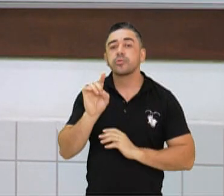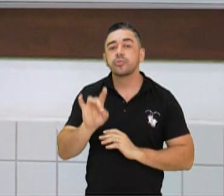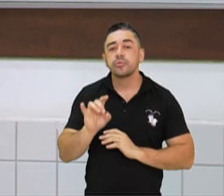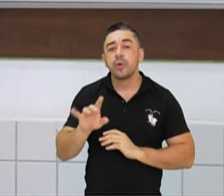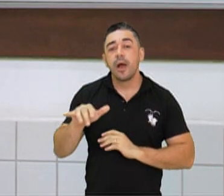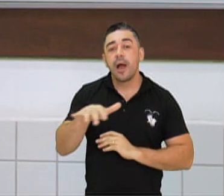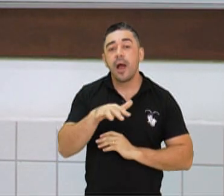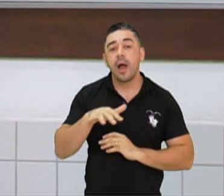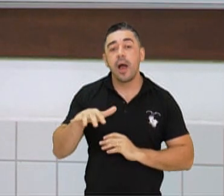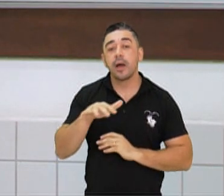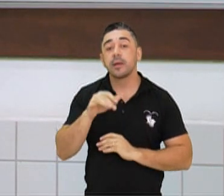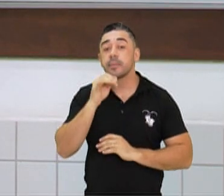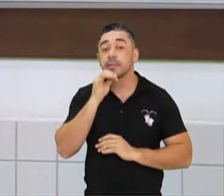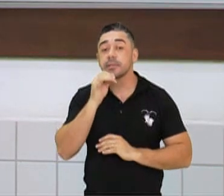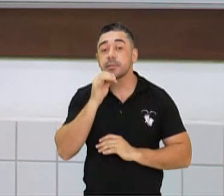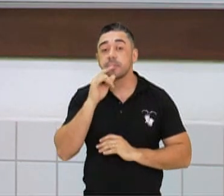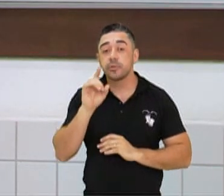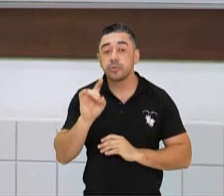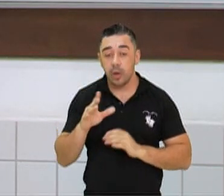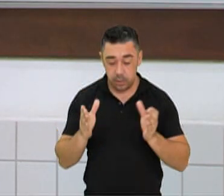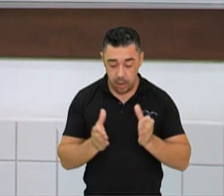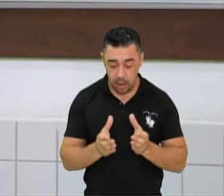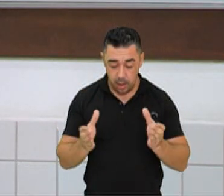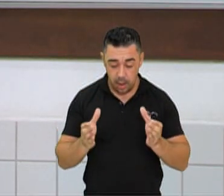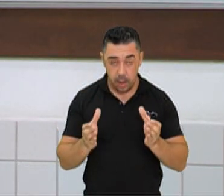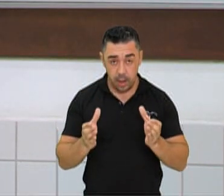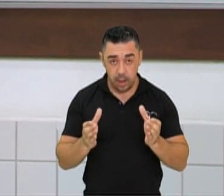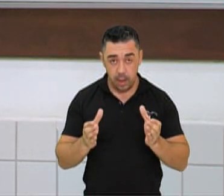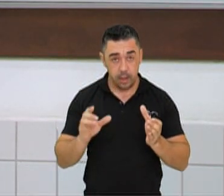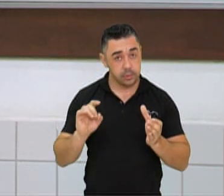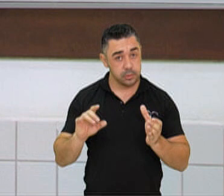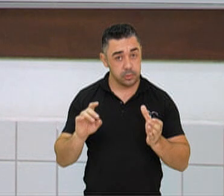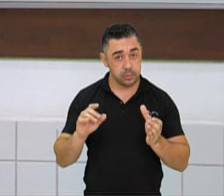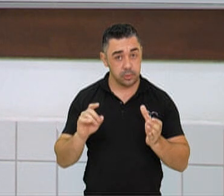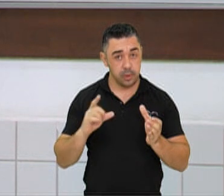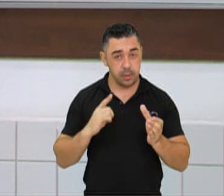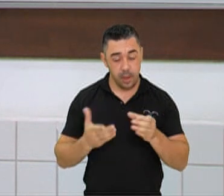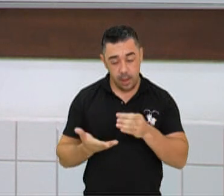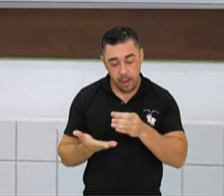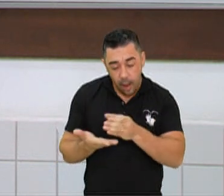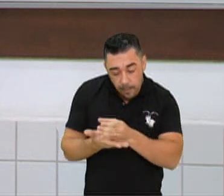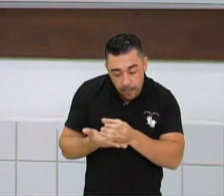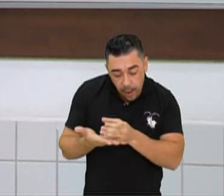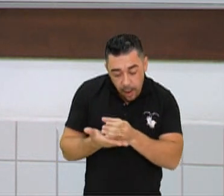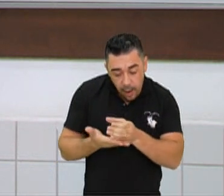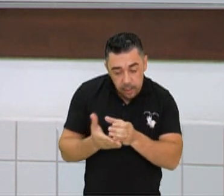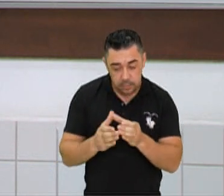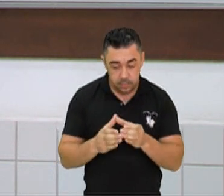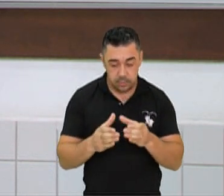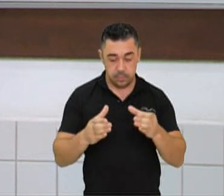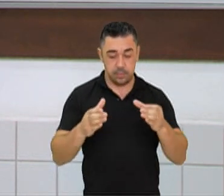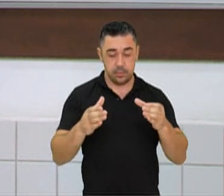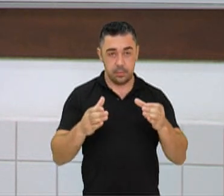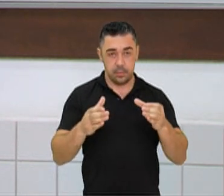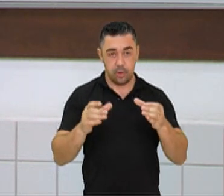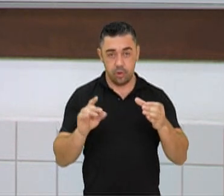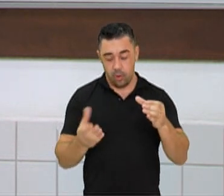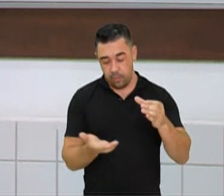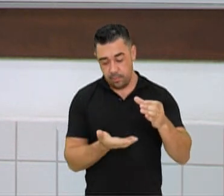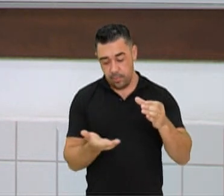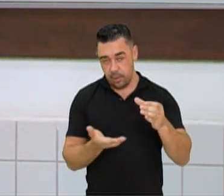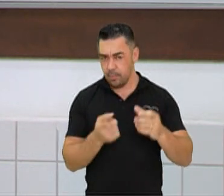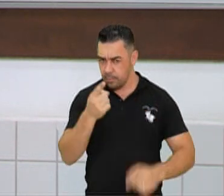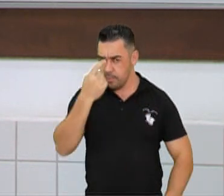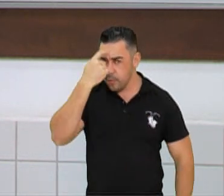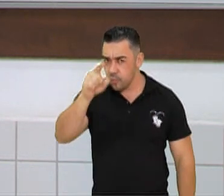que é a área do baldinho? Porque aí você teria que calcular somente a área do círculo menor. Já